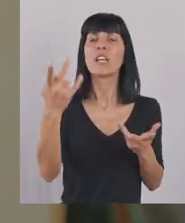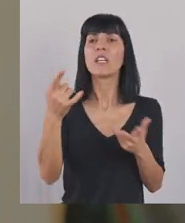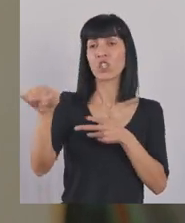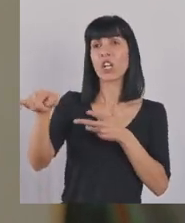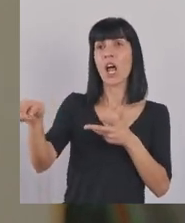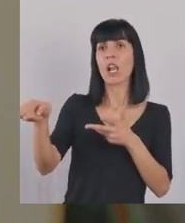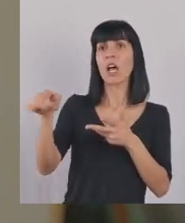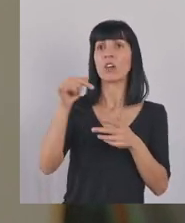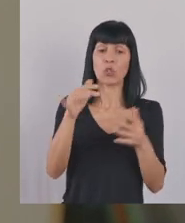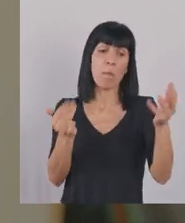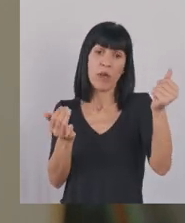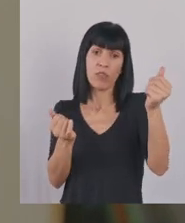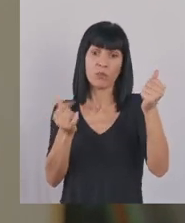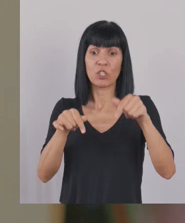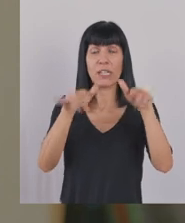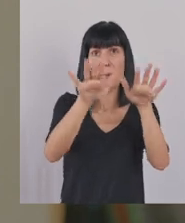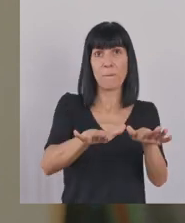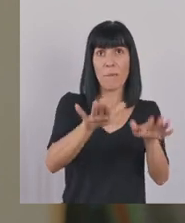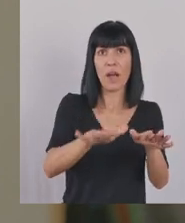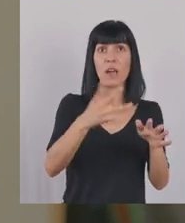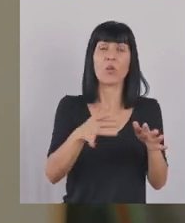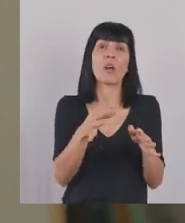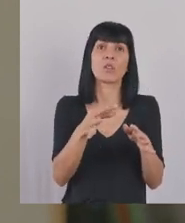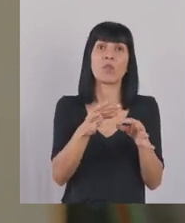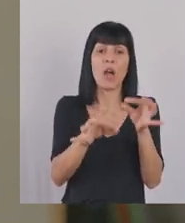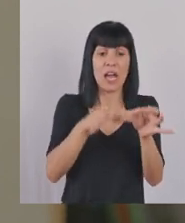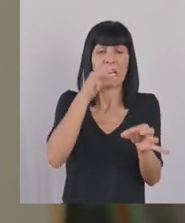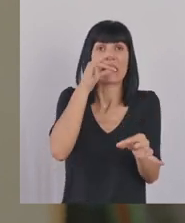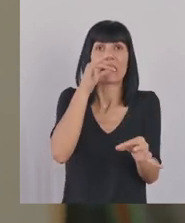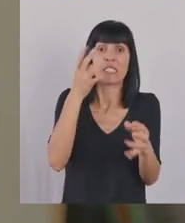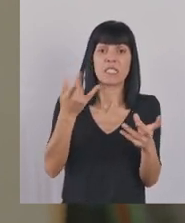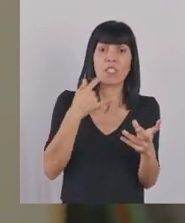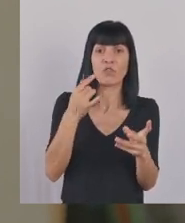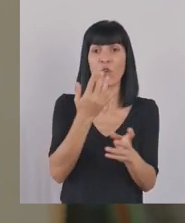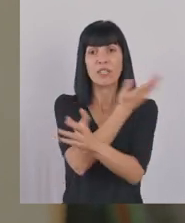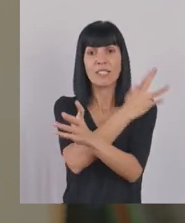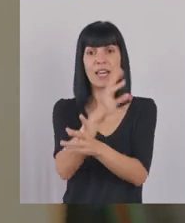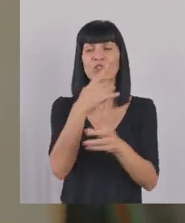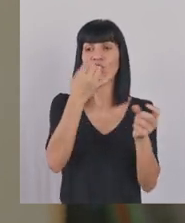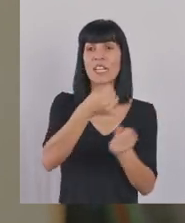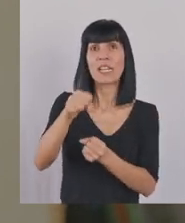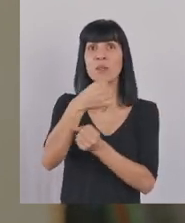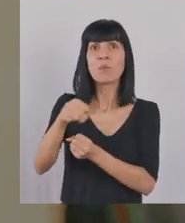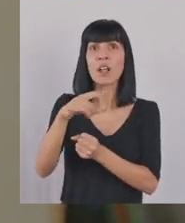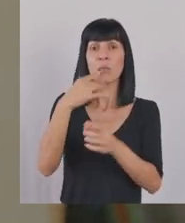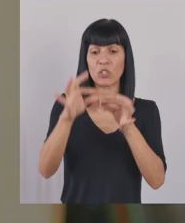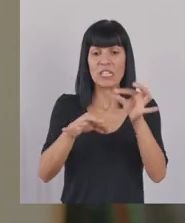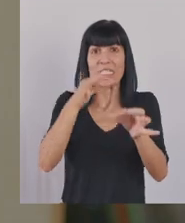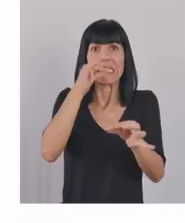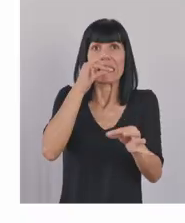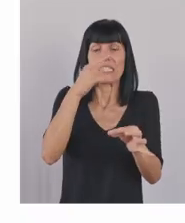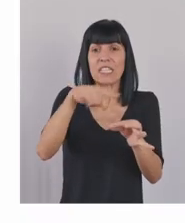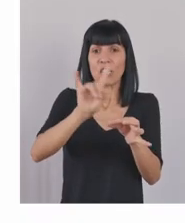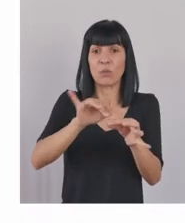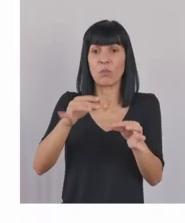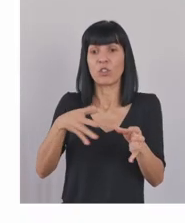Quando para que os adubes, na altura da colheita da azeitona, vou colher a azeitona, vou limpar as oliveiras, transporto a